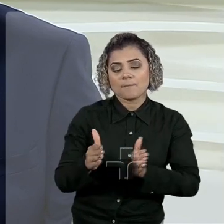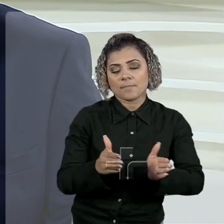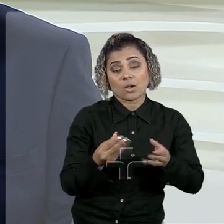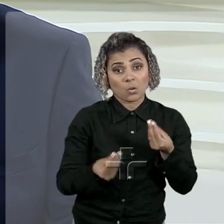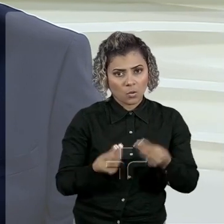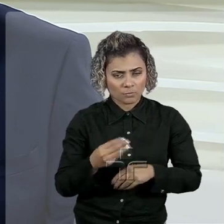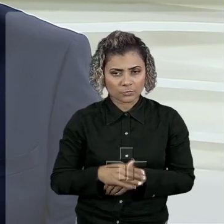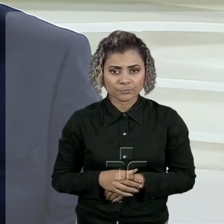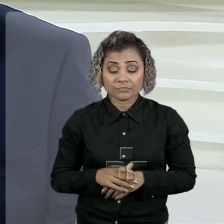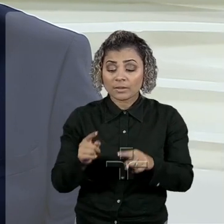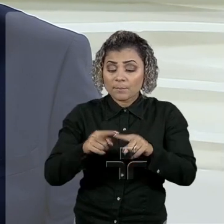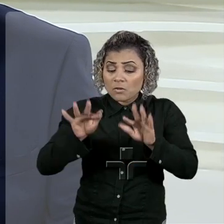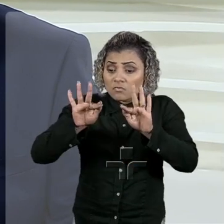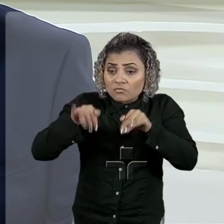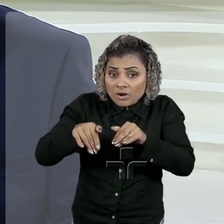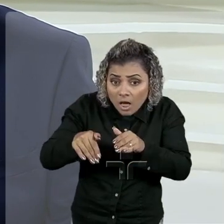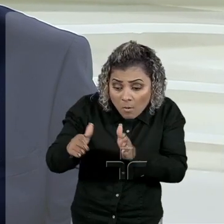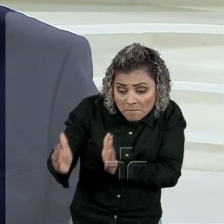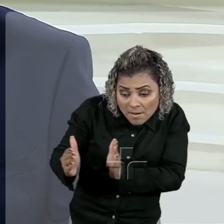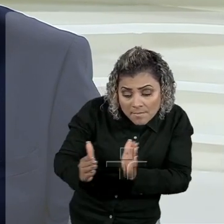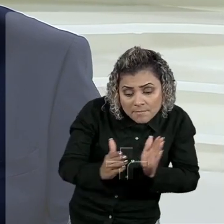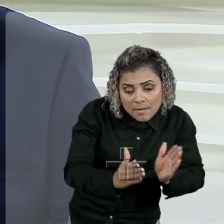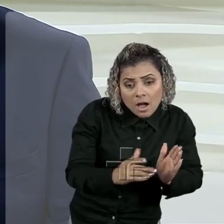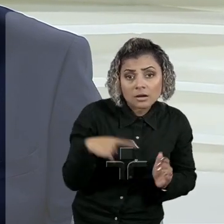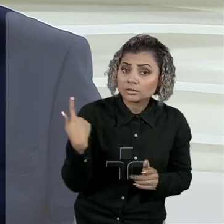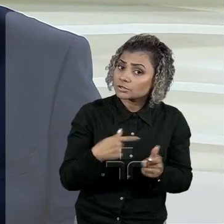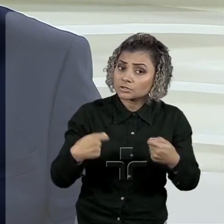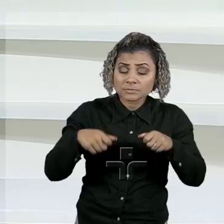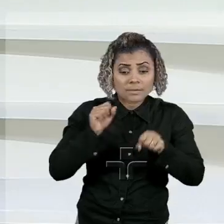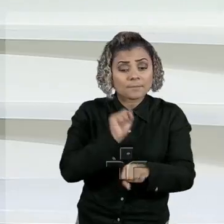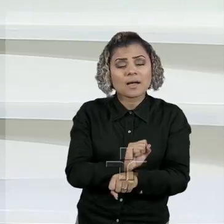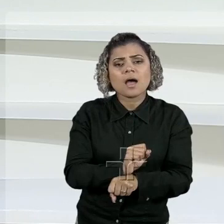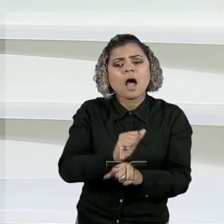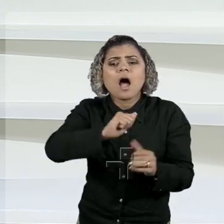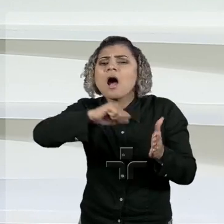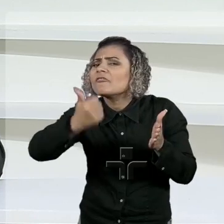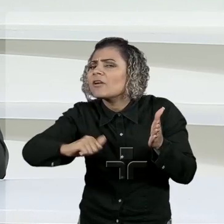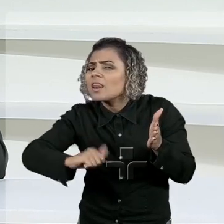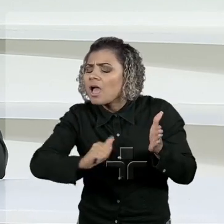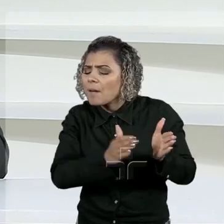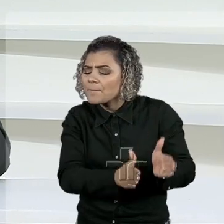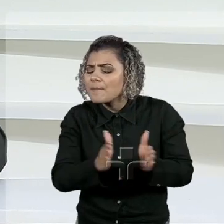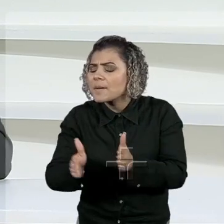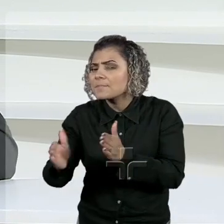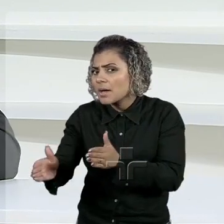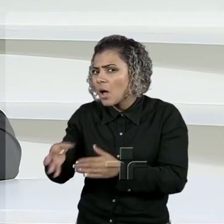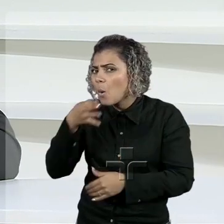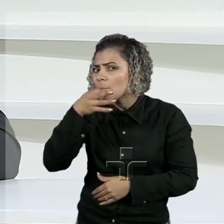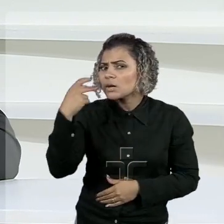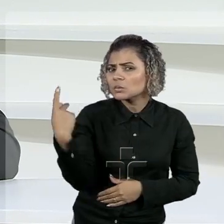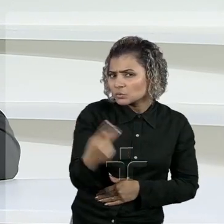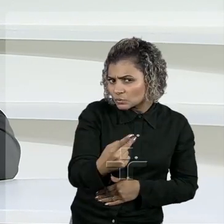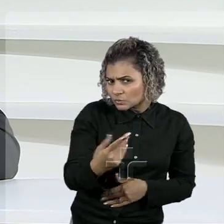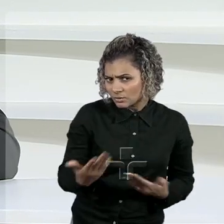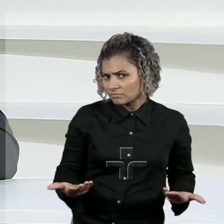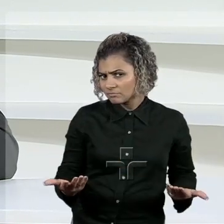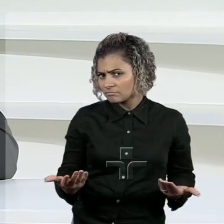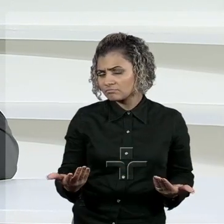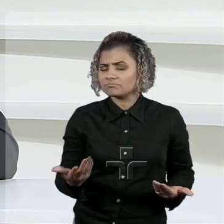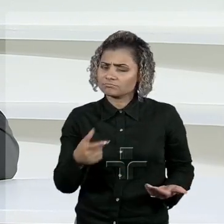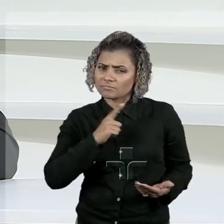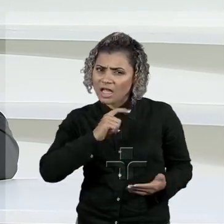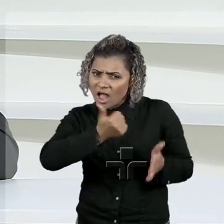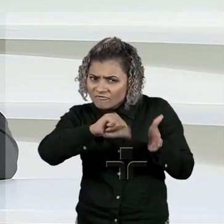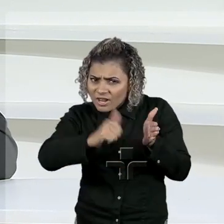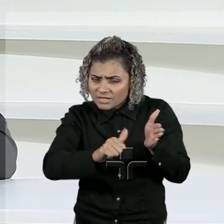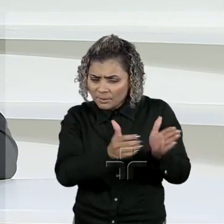no final do percurso, a gente precisa parar e avaliar esse conjunto de ações. O que o senhor está pensando em termos de avaliação